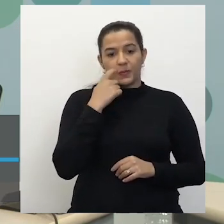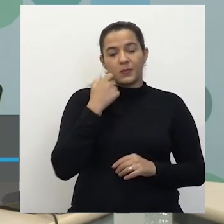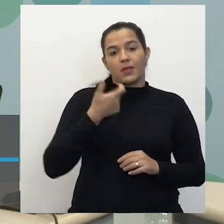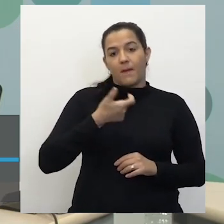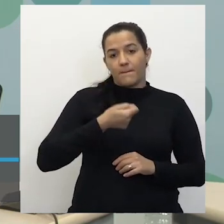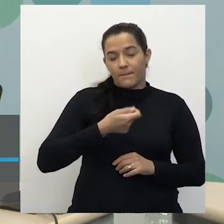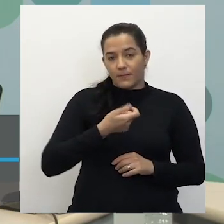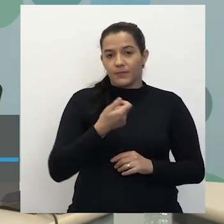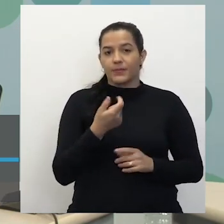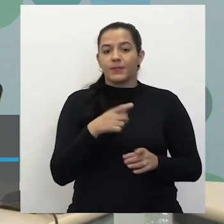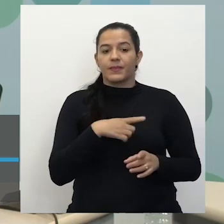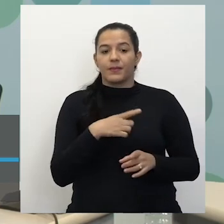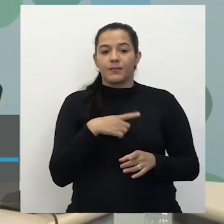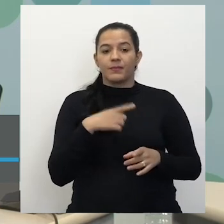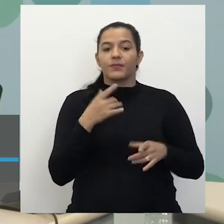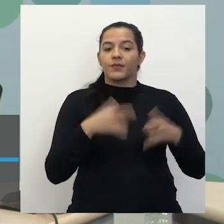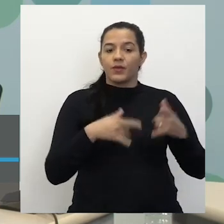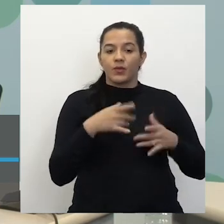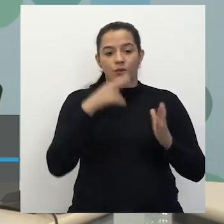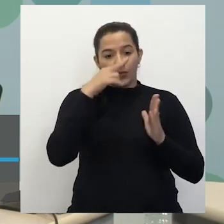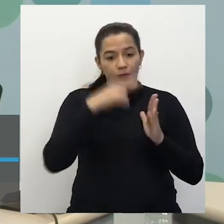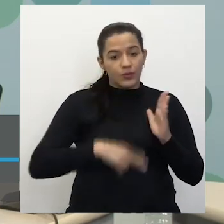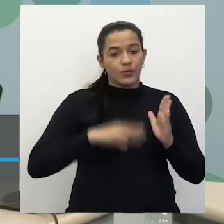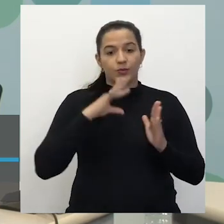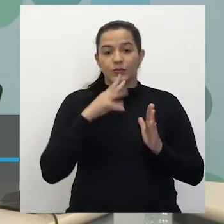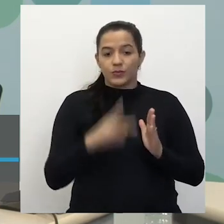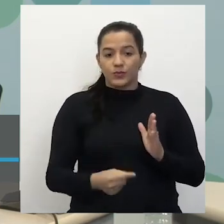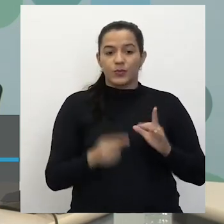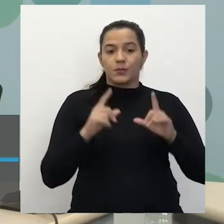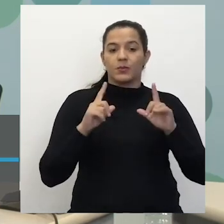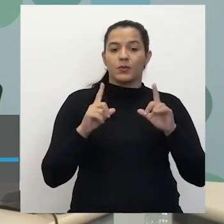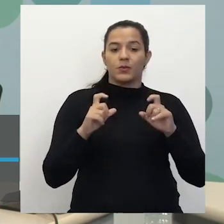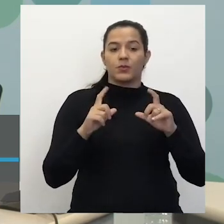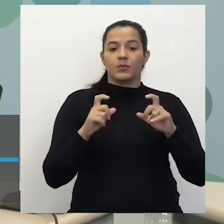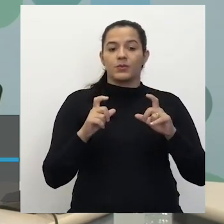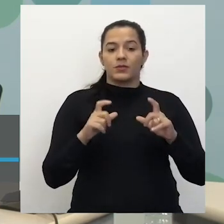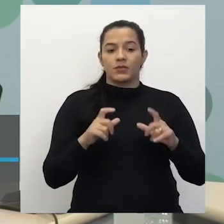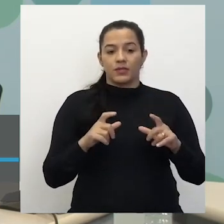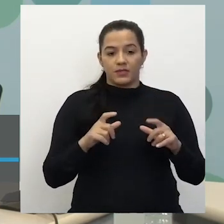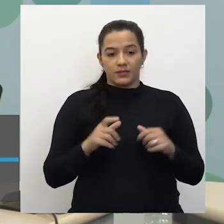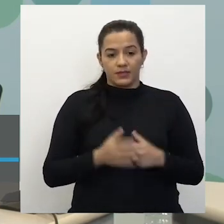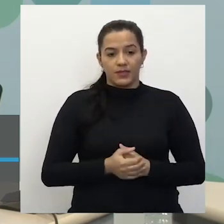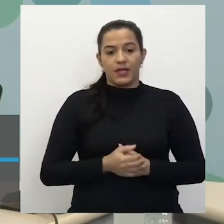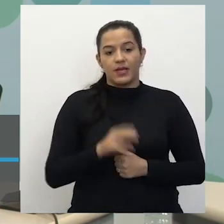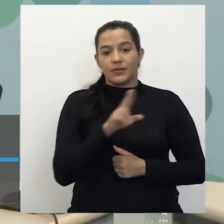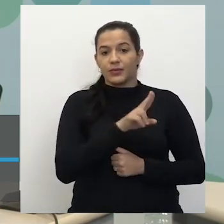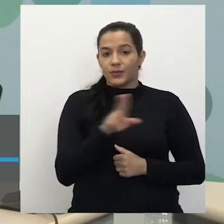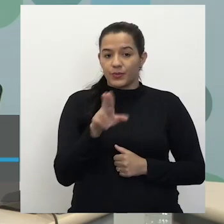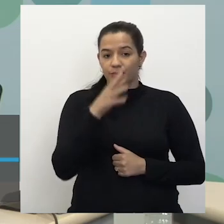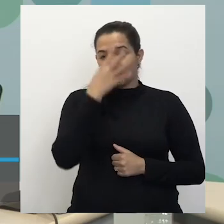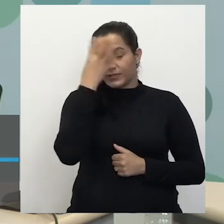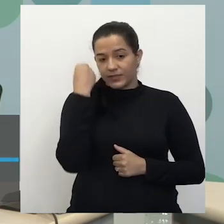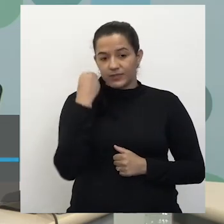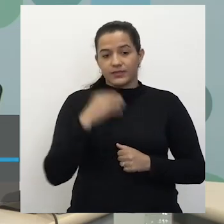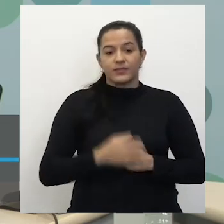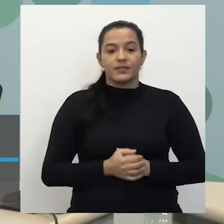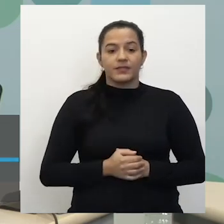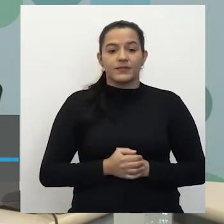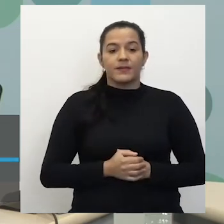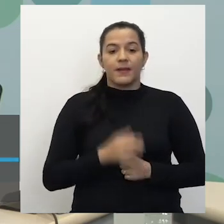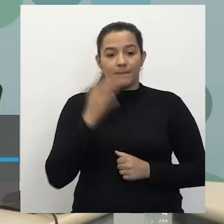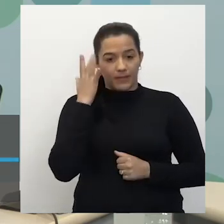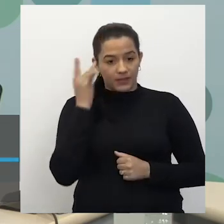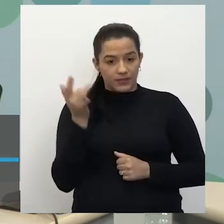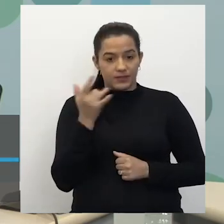nome dela. E assim, foi bem interessante. Eu li tudinho, ela mandou a foto do caderno, eu printei só o caderno, não printei o nome dela, infelizmente. Aí eu falo